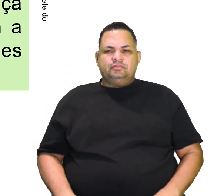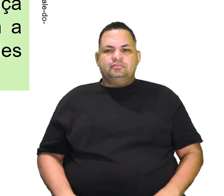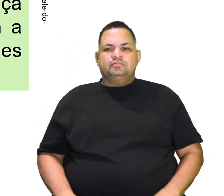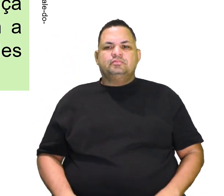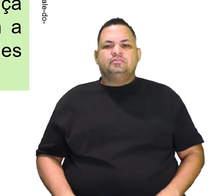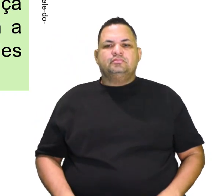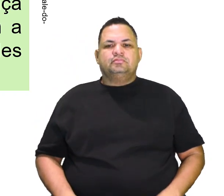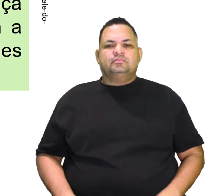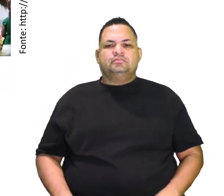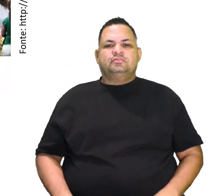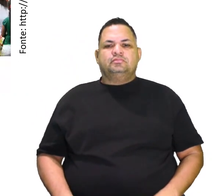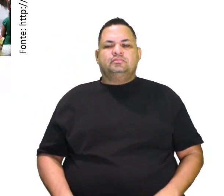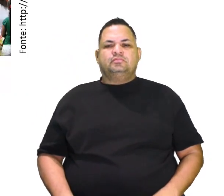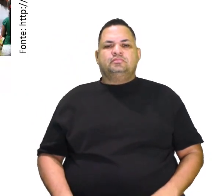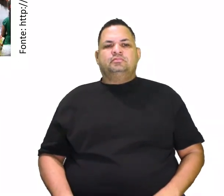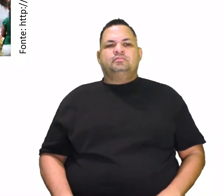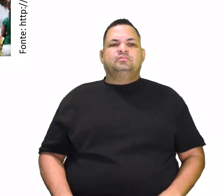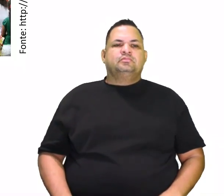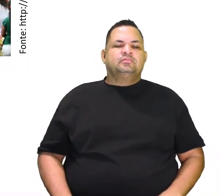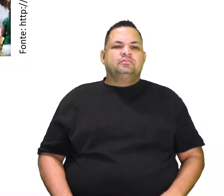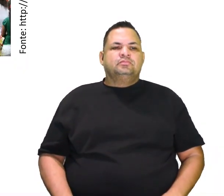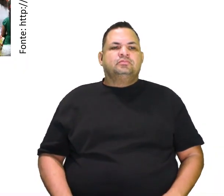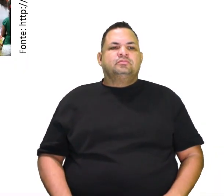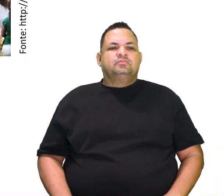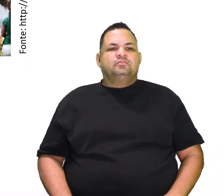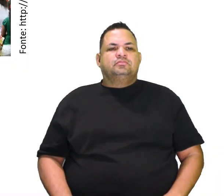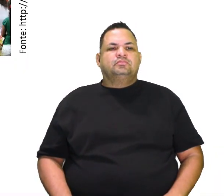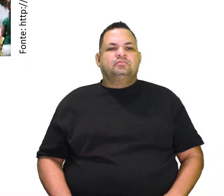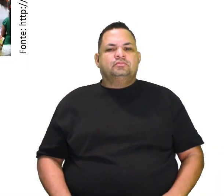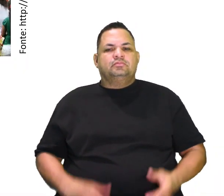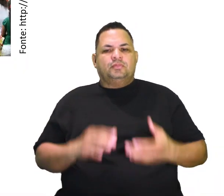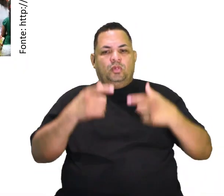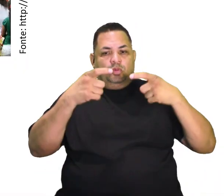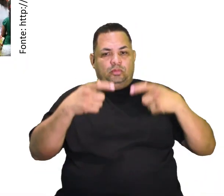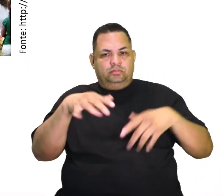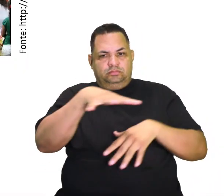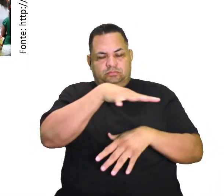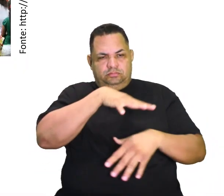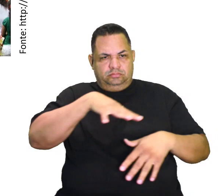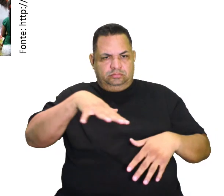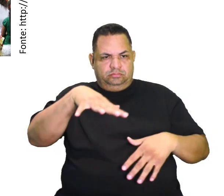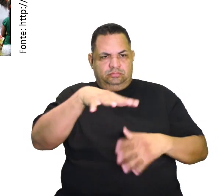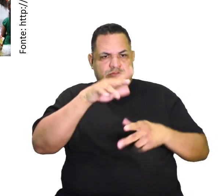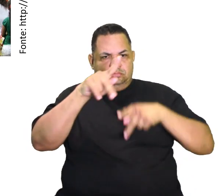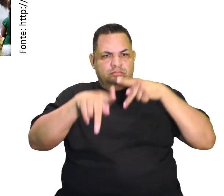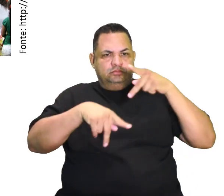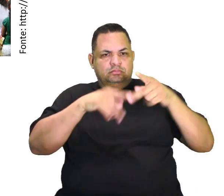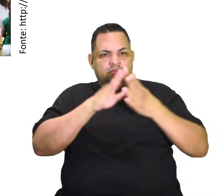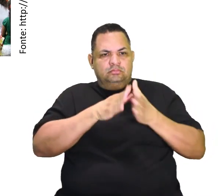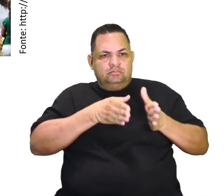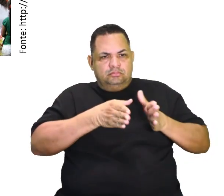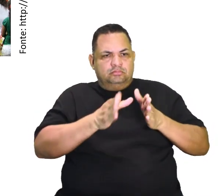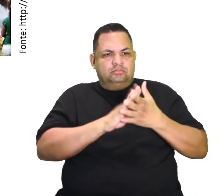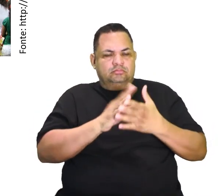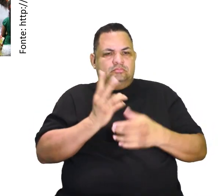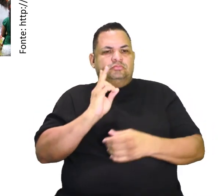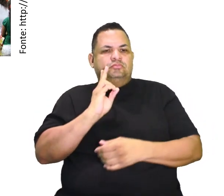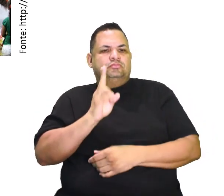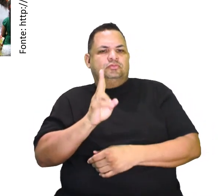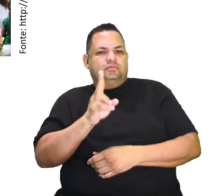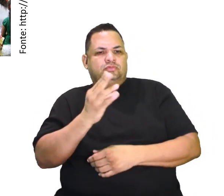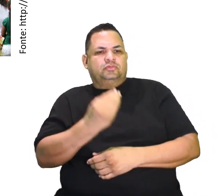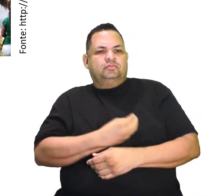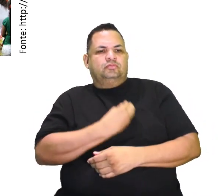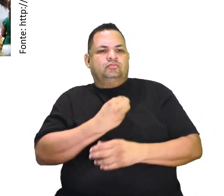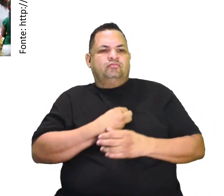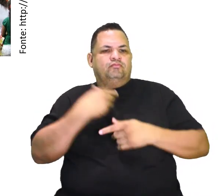Muito bem. Vamos ver aqui. No Vale do Guaporé, a população ribeirinha procurou manter viva, então, a tradição